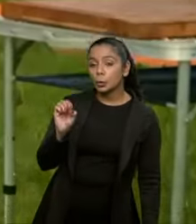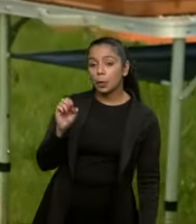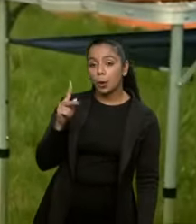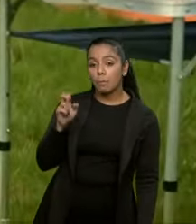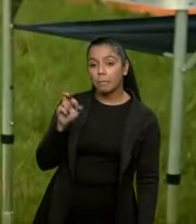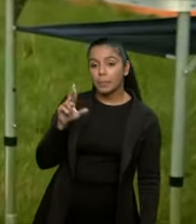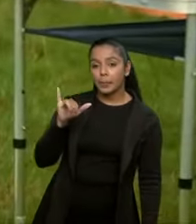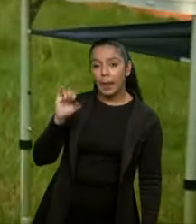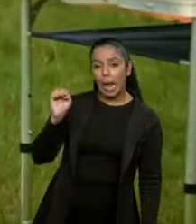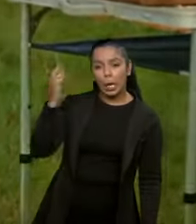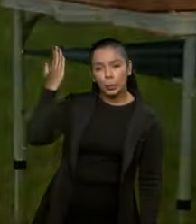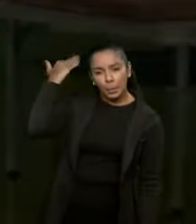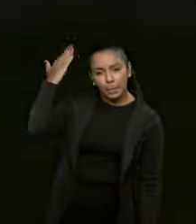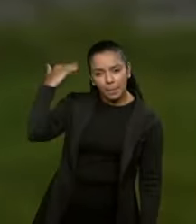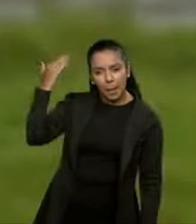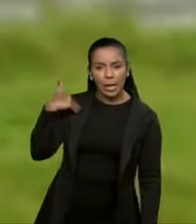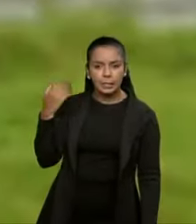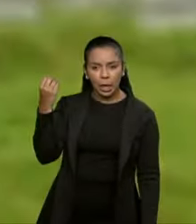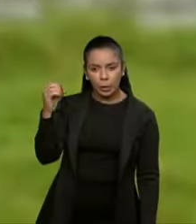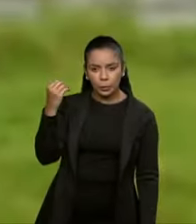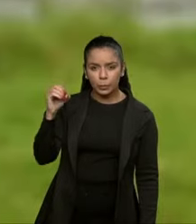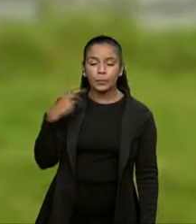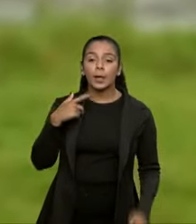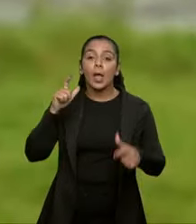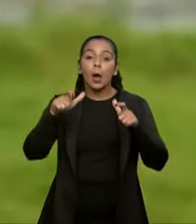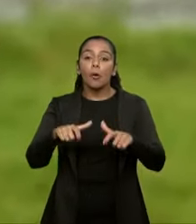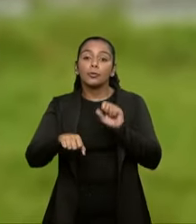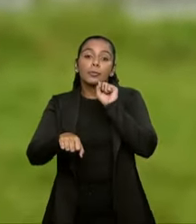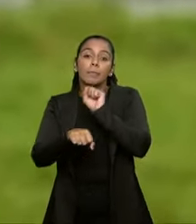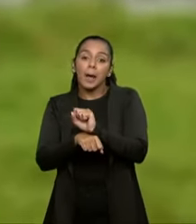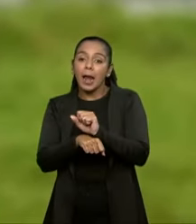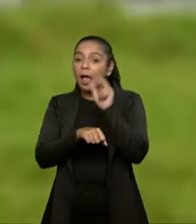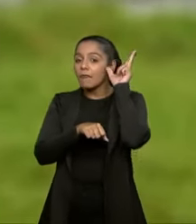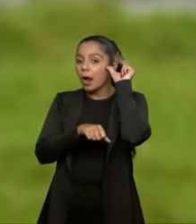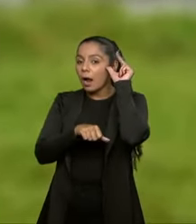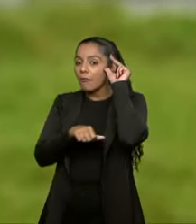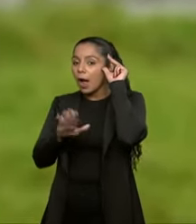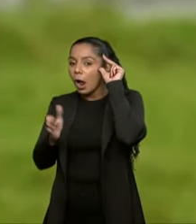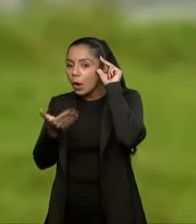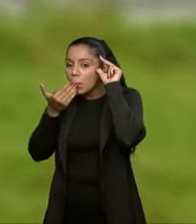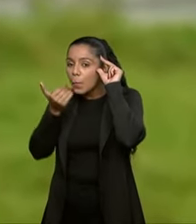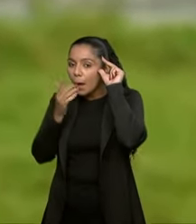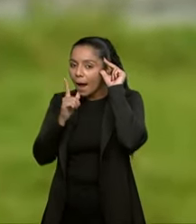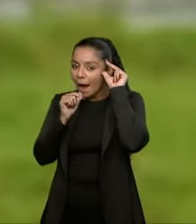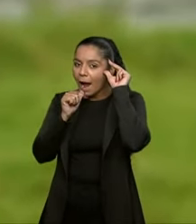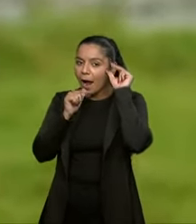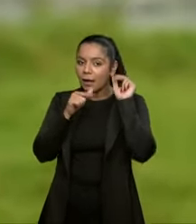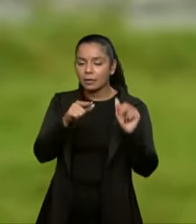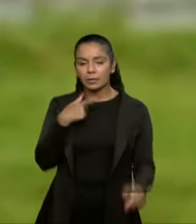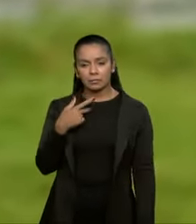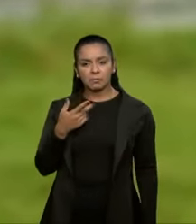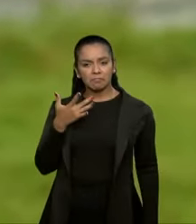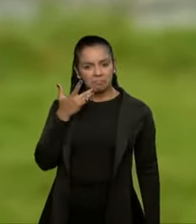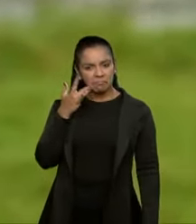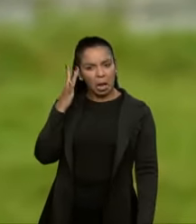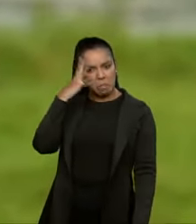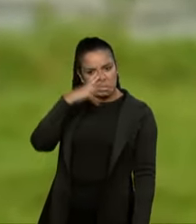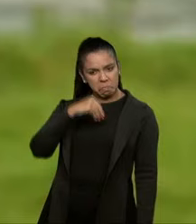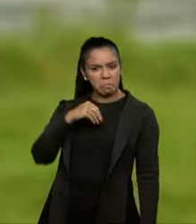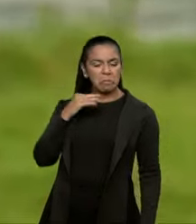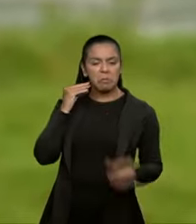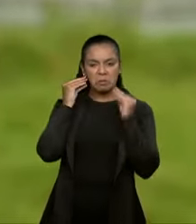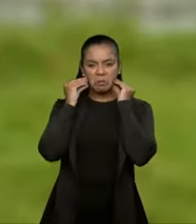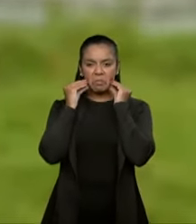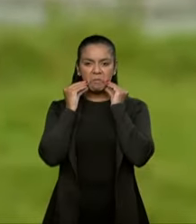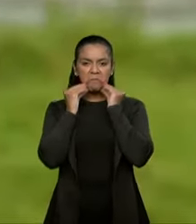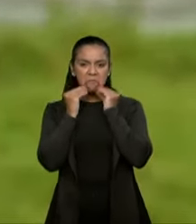ali exatamente onde eles paravam os cavalos para beber água, onde eles trocavam produtos, né? Uhum. Ai, você tá muito gato com essa barba. Você adora o de Babi e bigode,